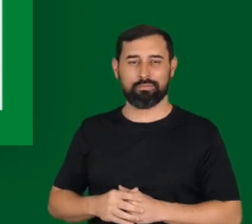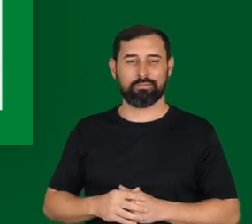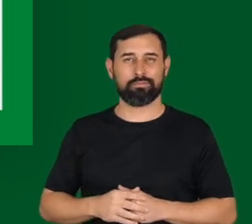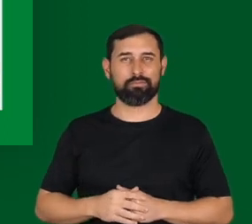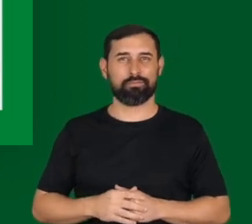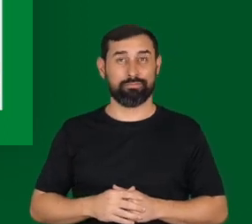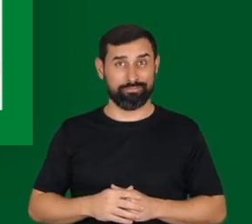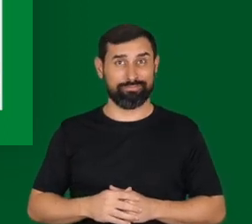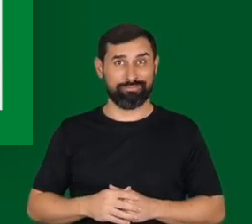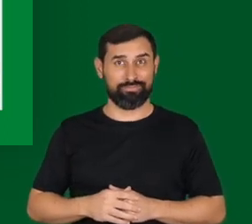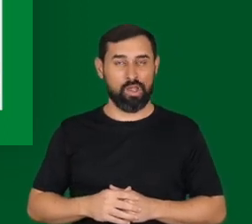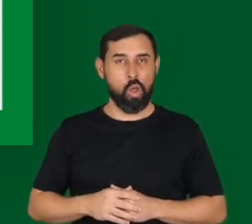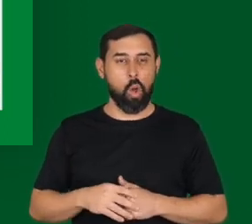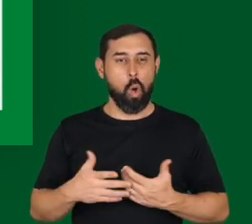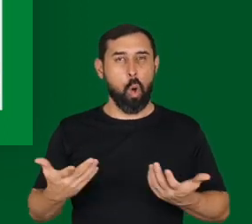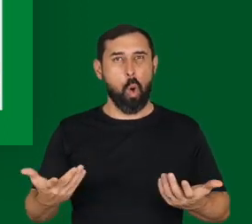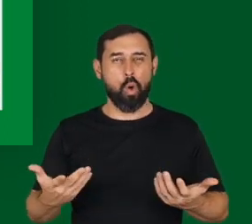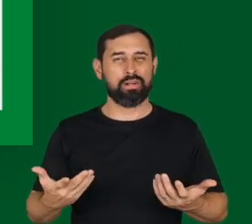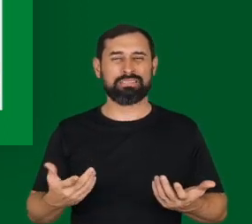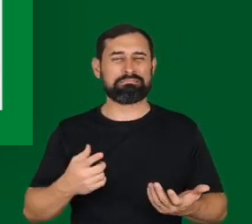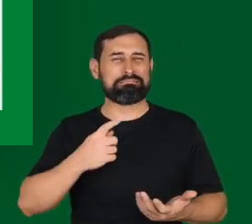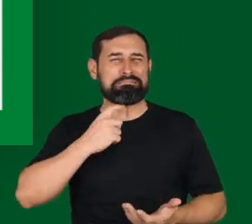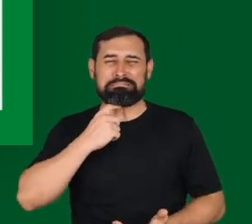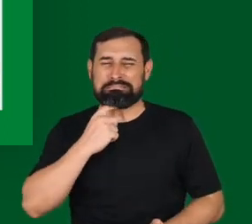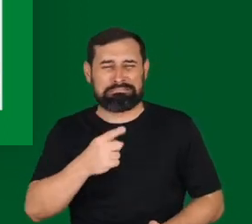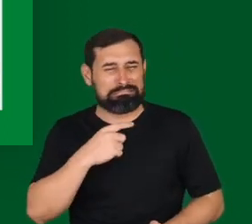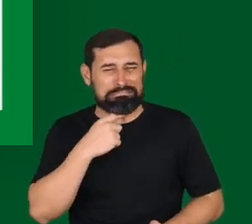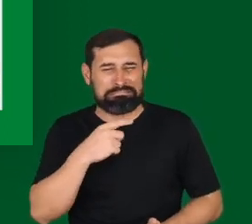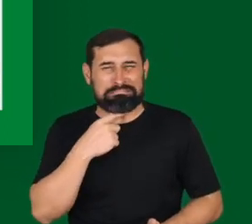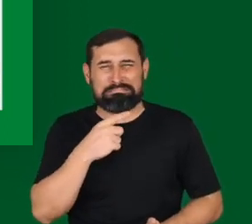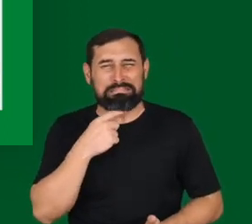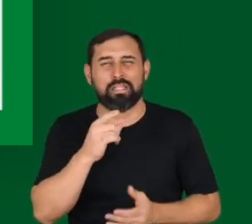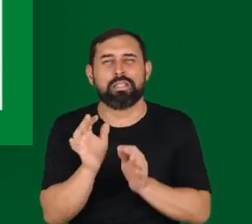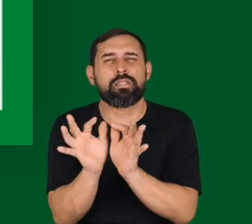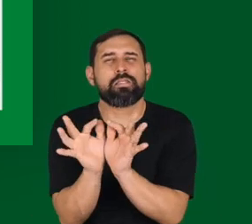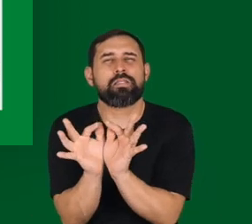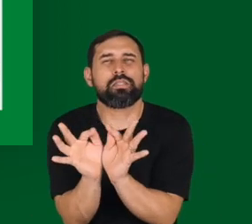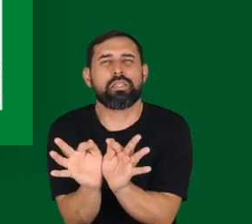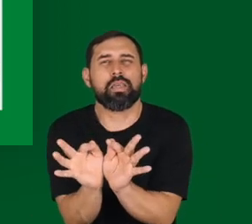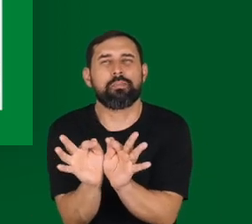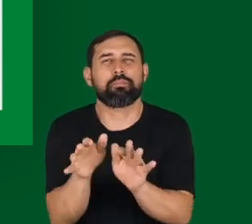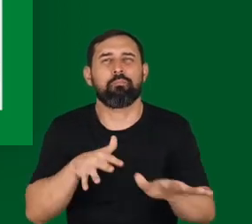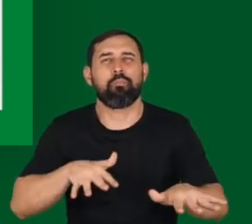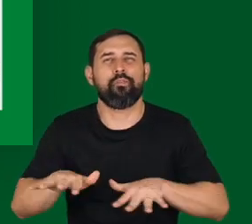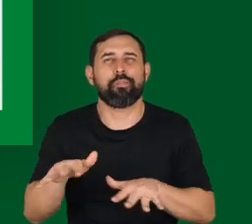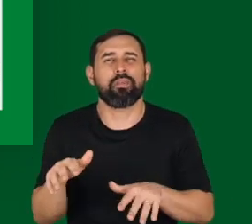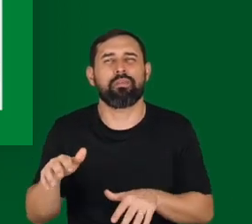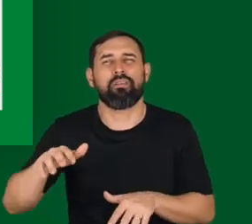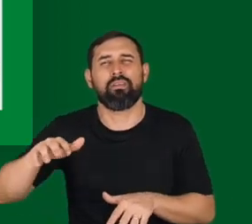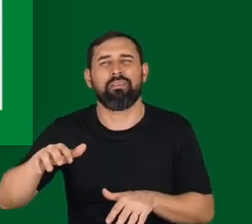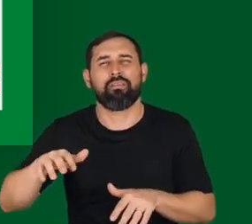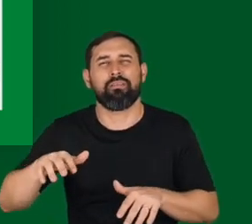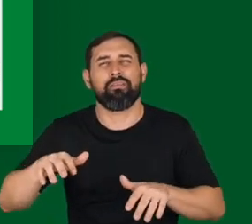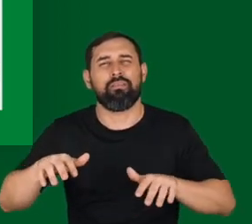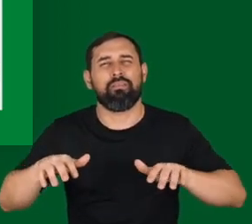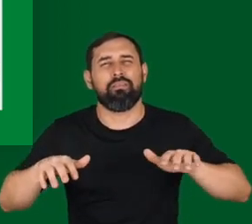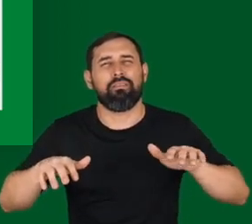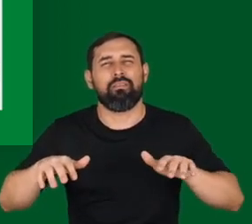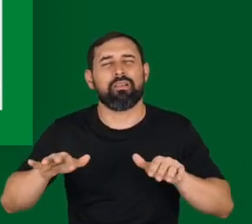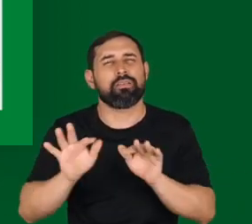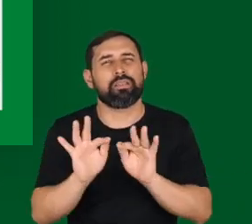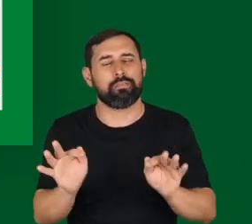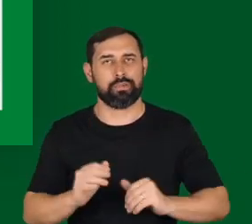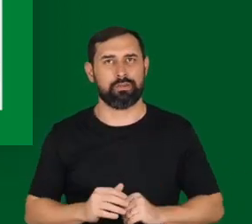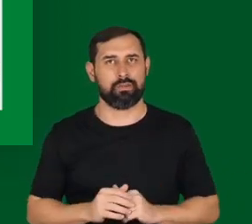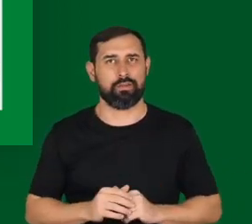do tórax, ou ela tem uma flexão anormal, onde ela só movimenta ali o braço, por exemplo, ou